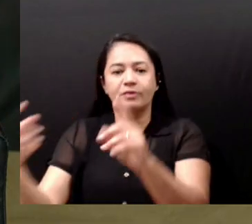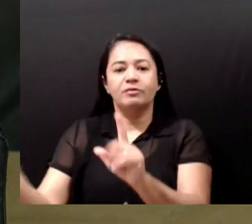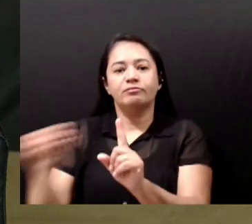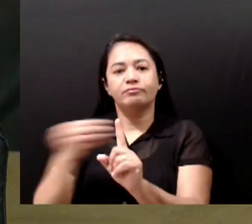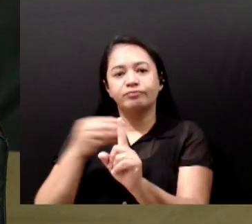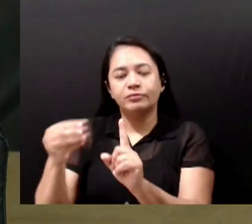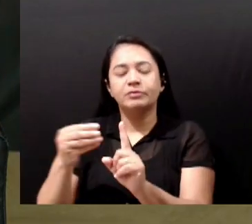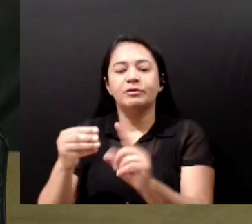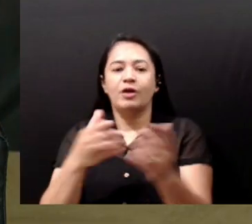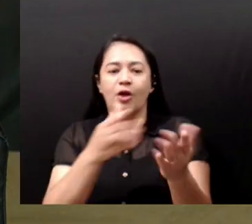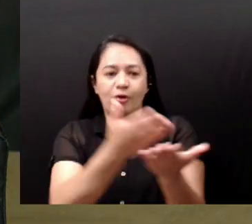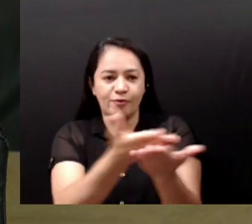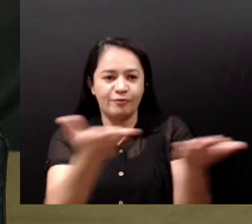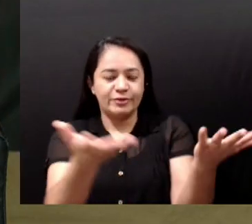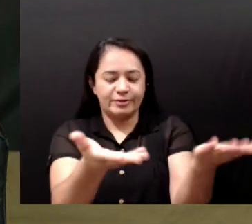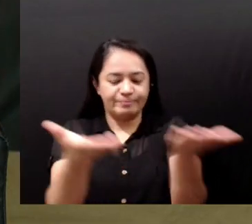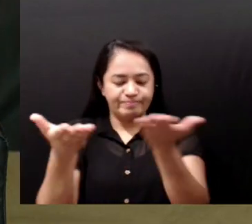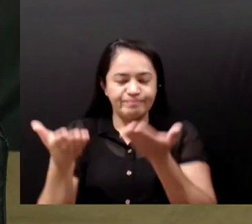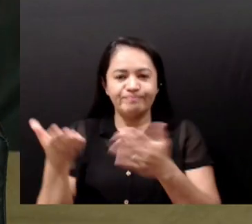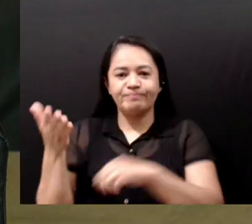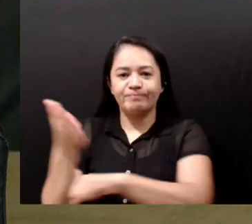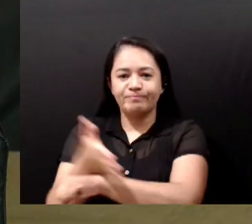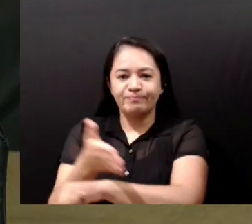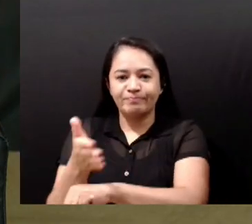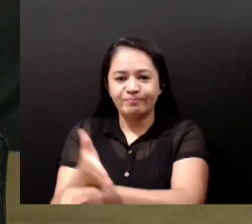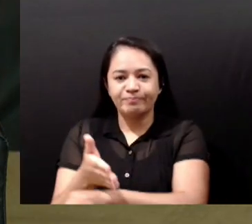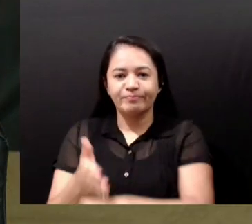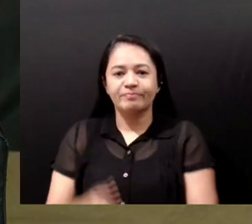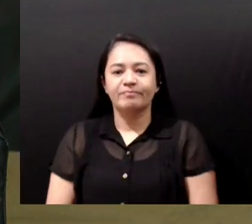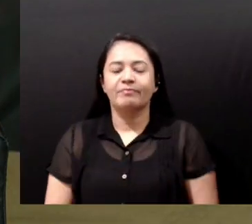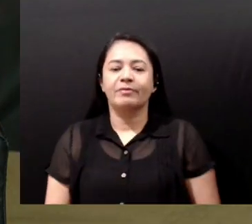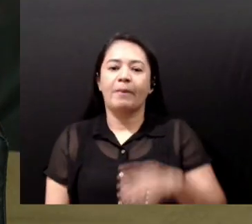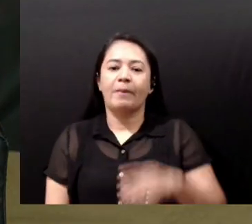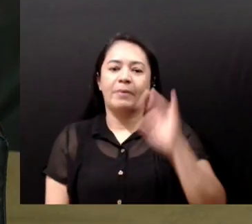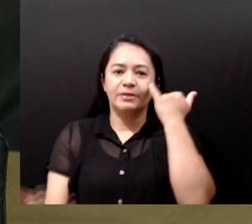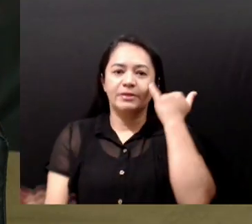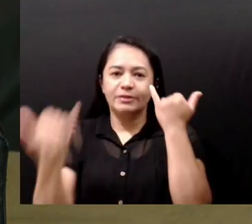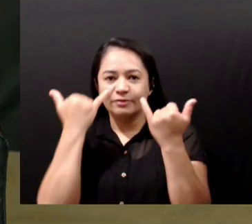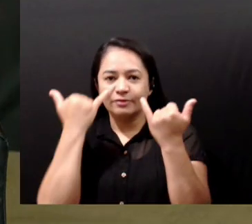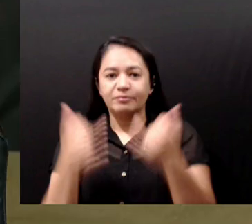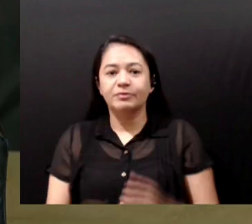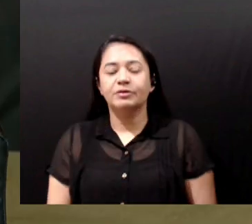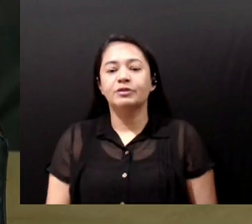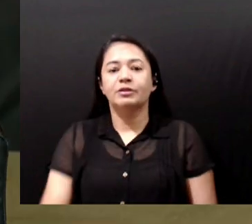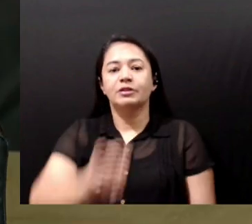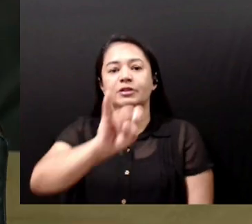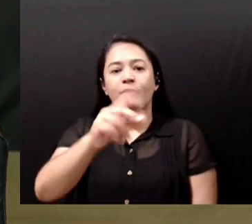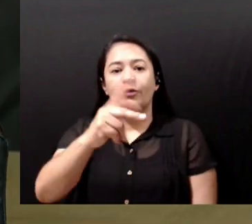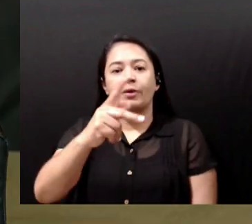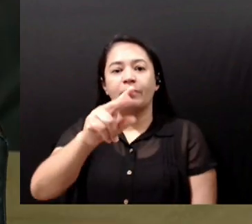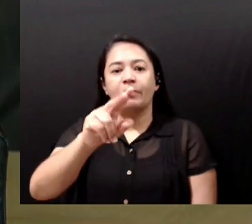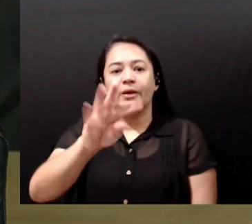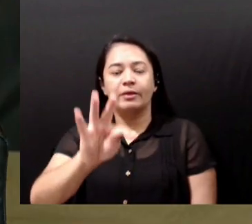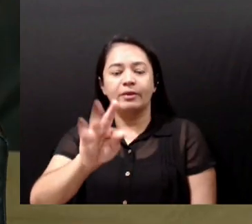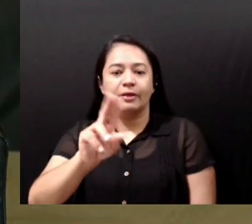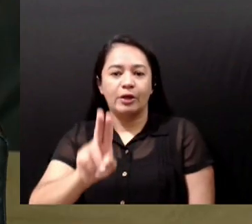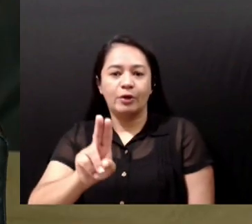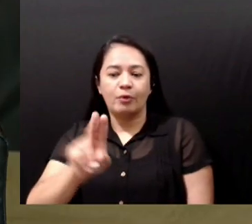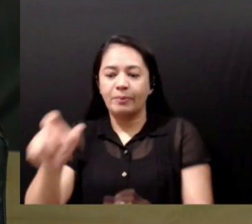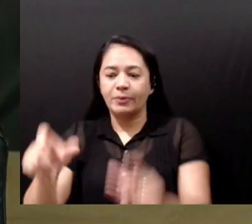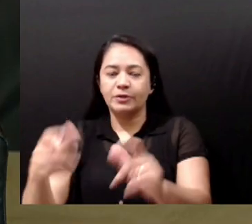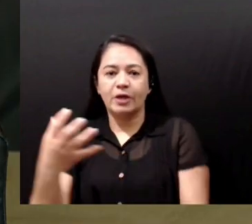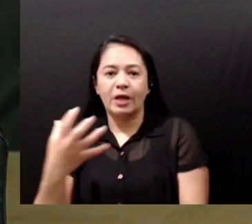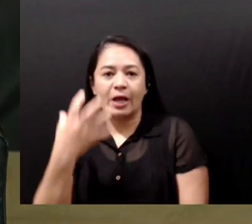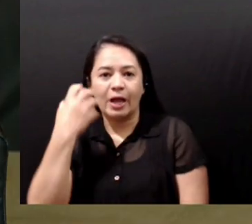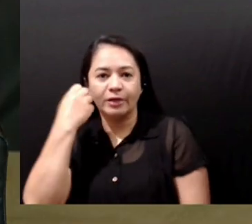convidada a participar. Mais informações chegando para você, desconto no IPTU para quem adotar animais resgatados é proposto aqui